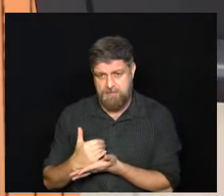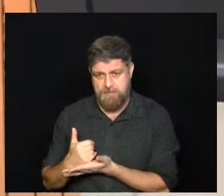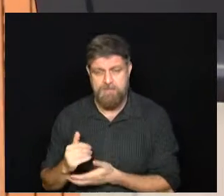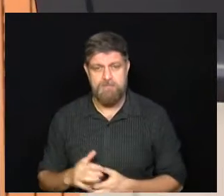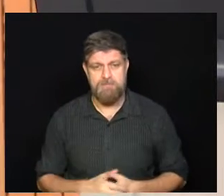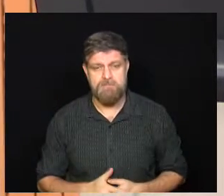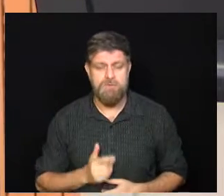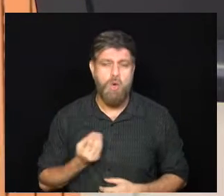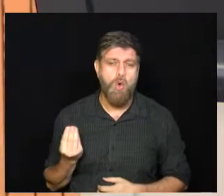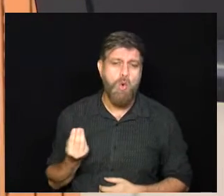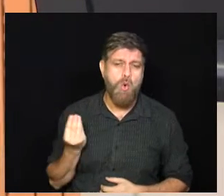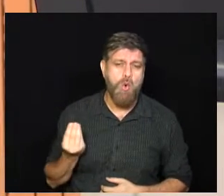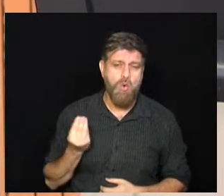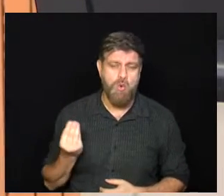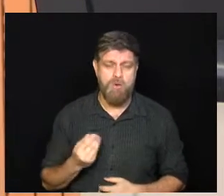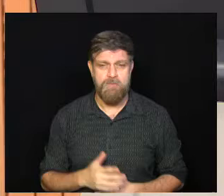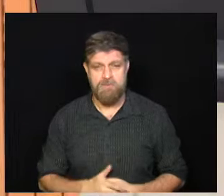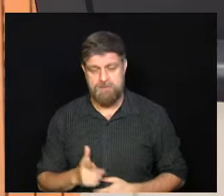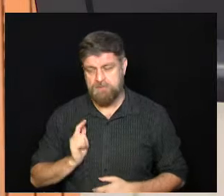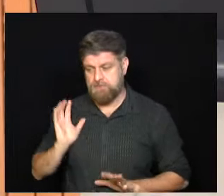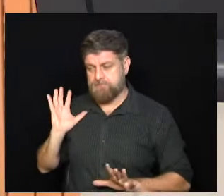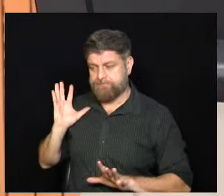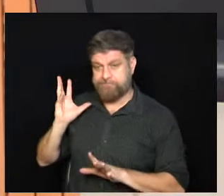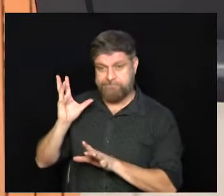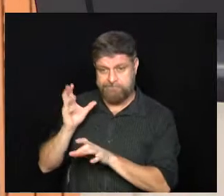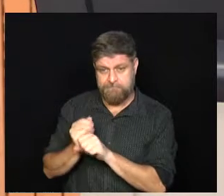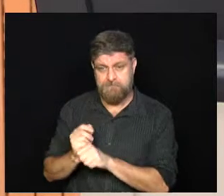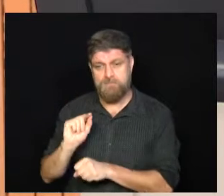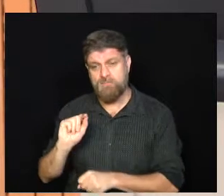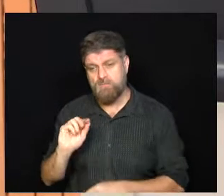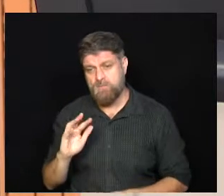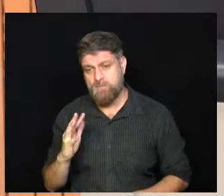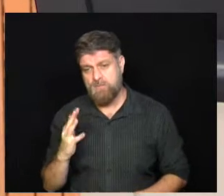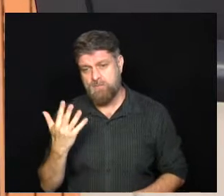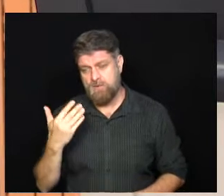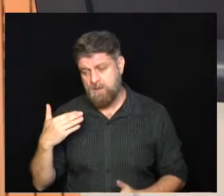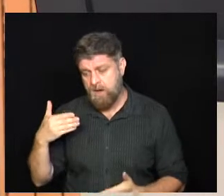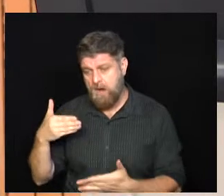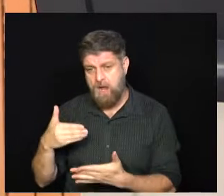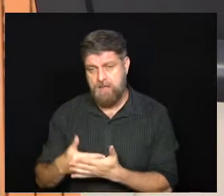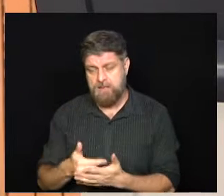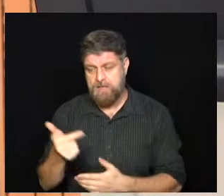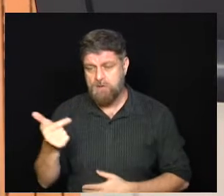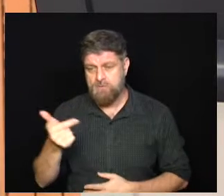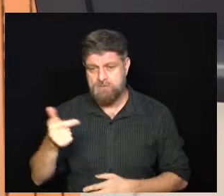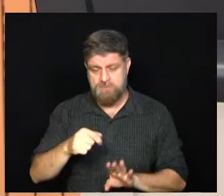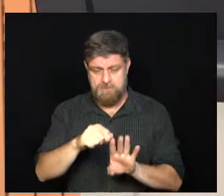de como foi o que aconteceu até o segundo quadrimestre.